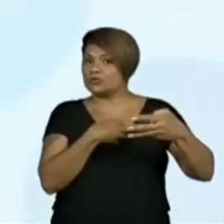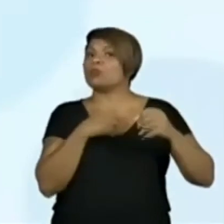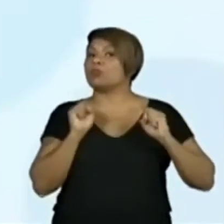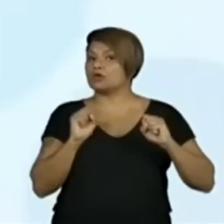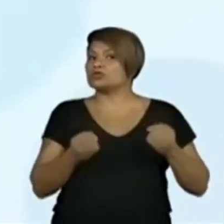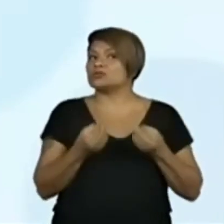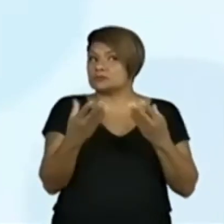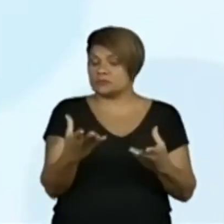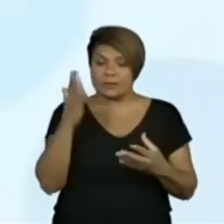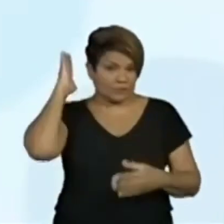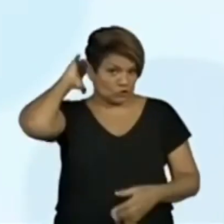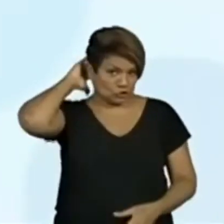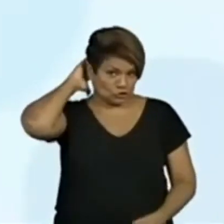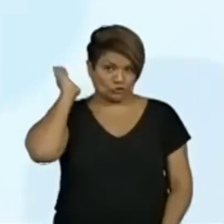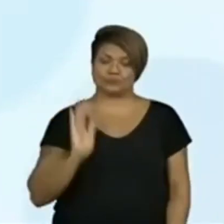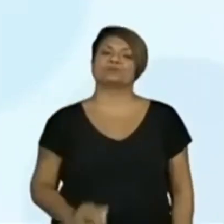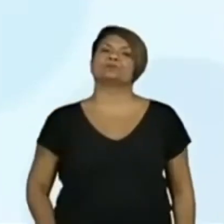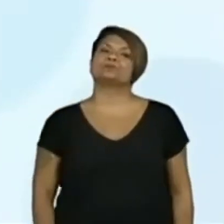Por micro-organismos.